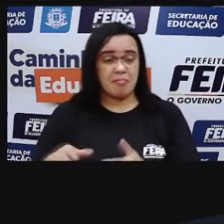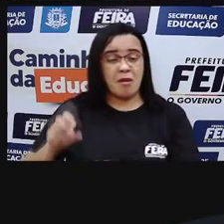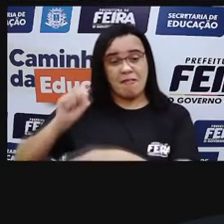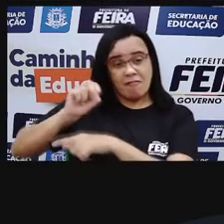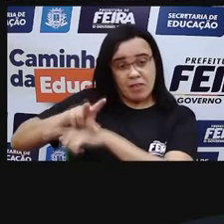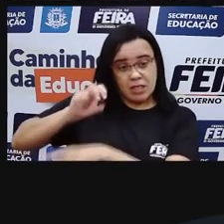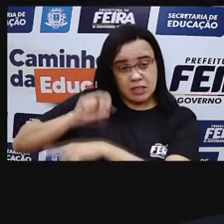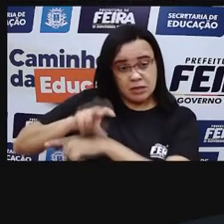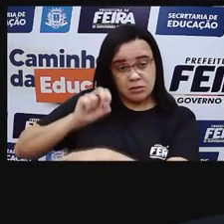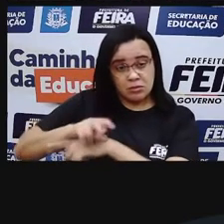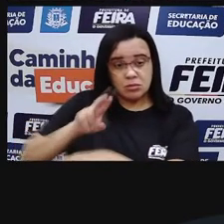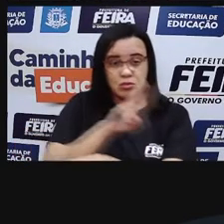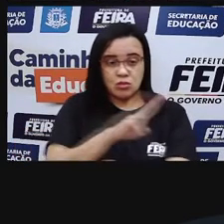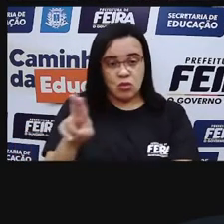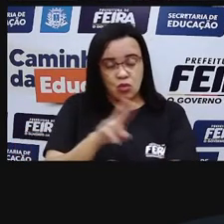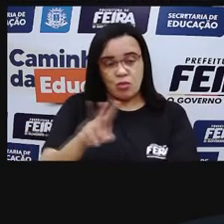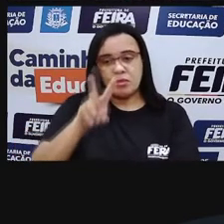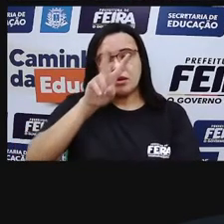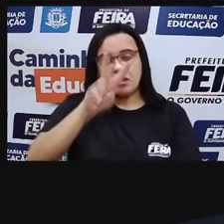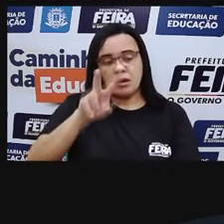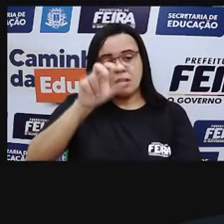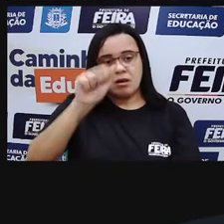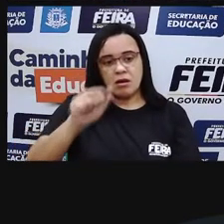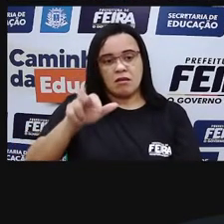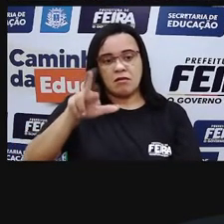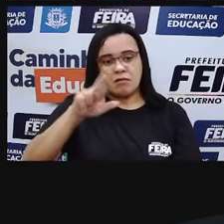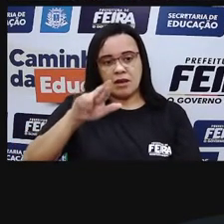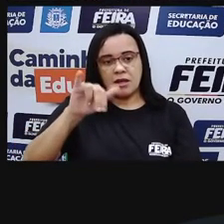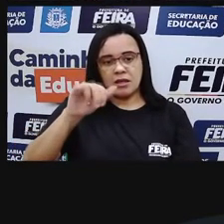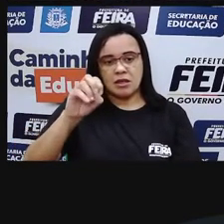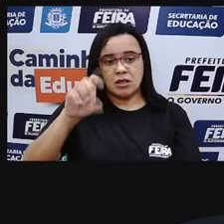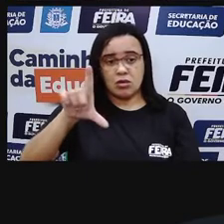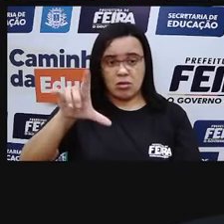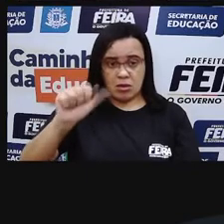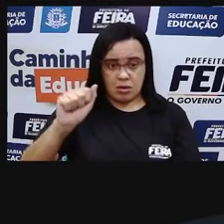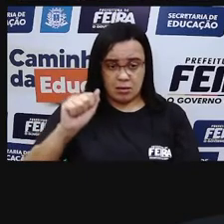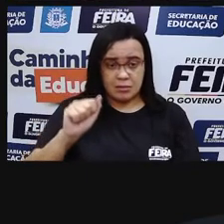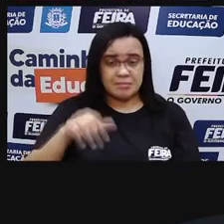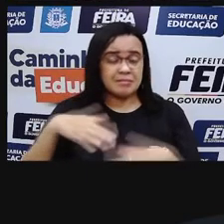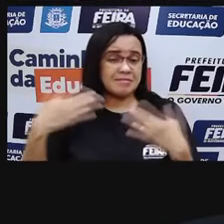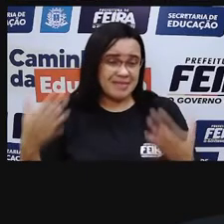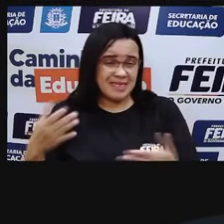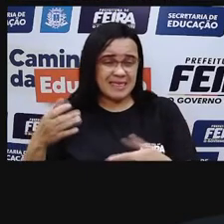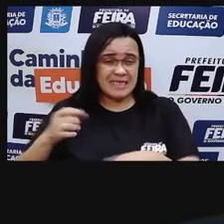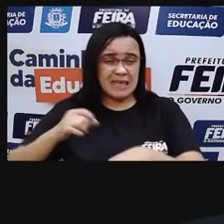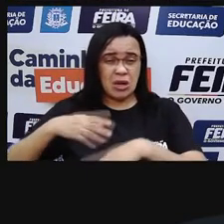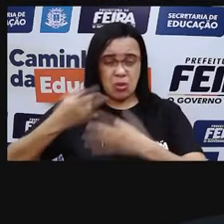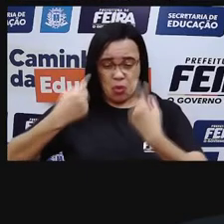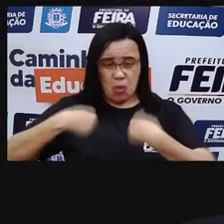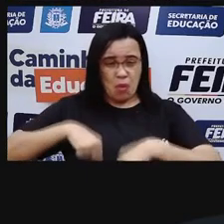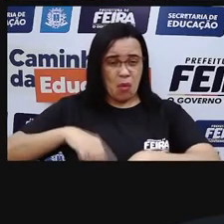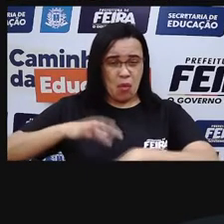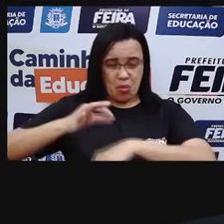vírus, certo? E esse vírus, ele causa pústulas, feridas, certo?